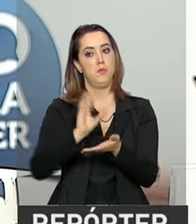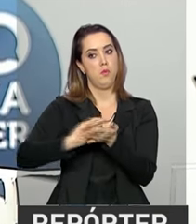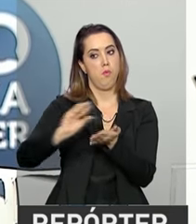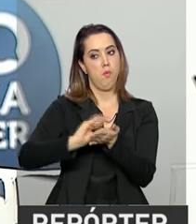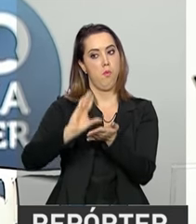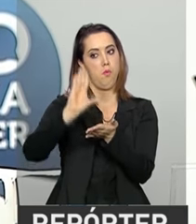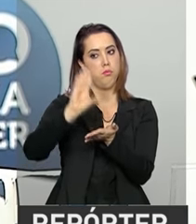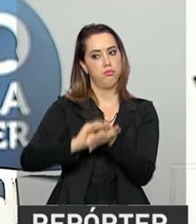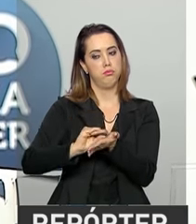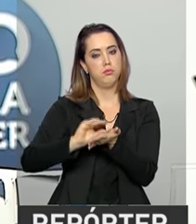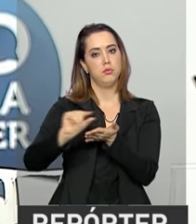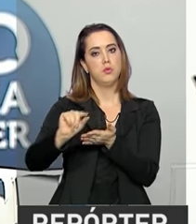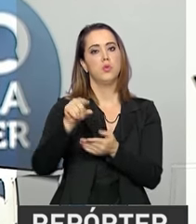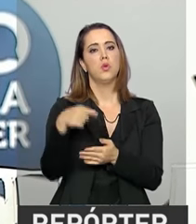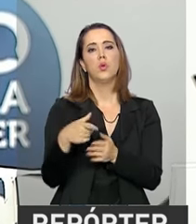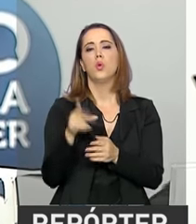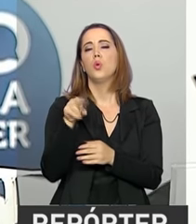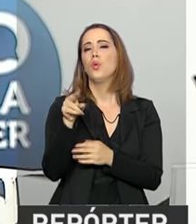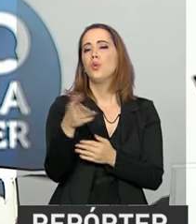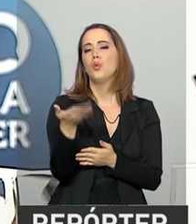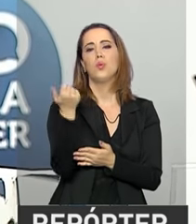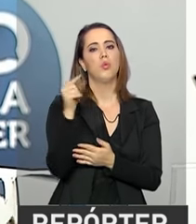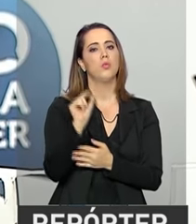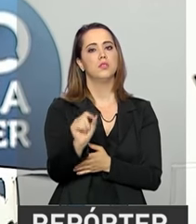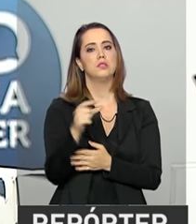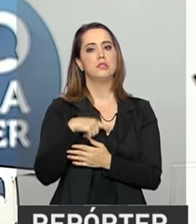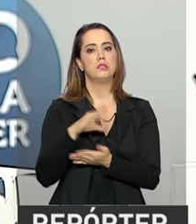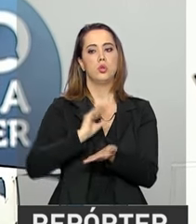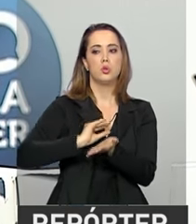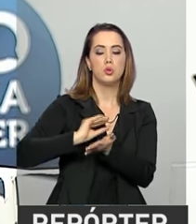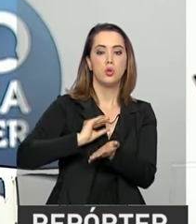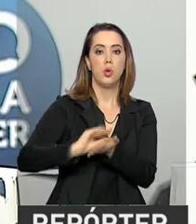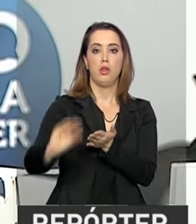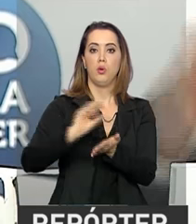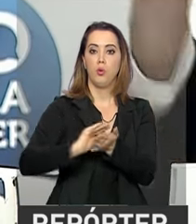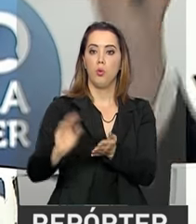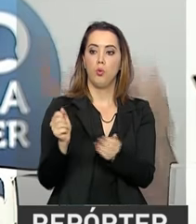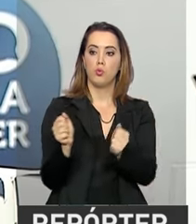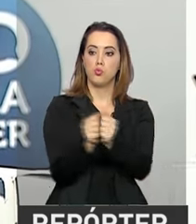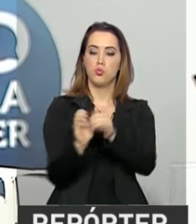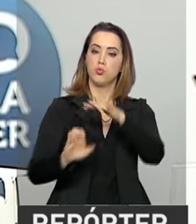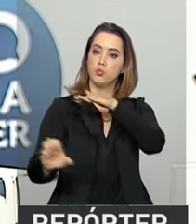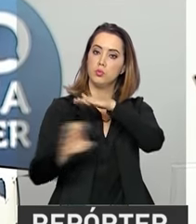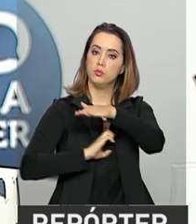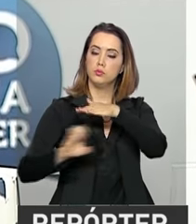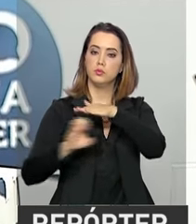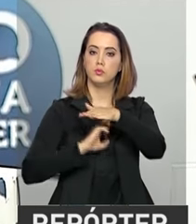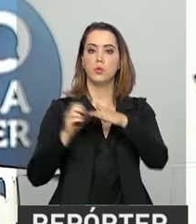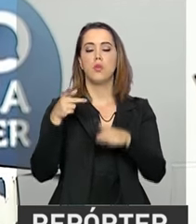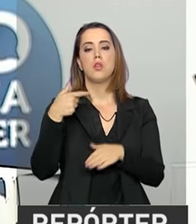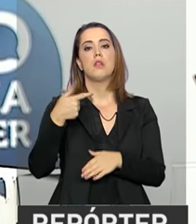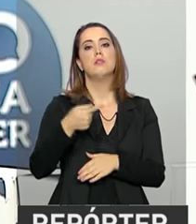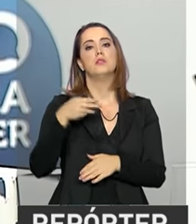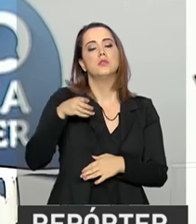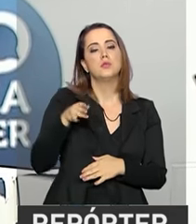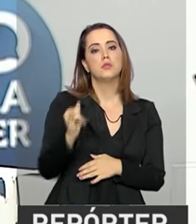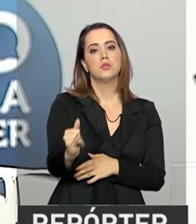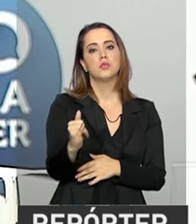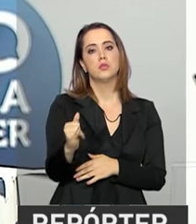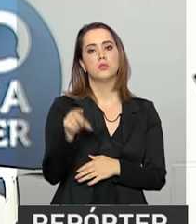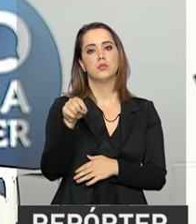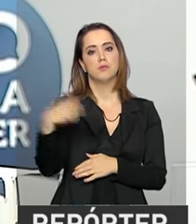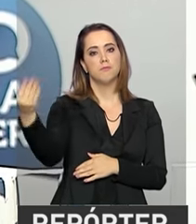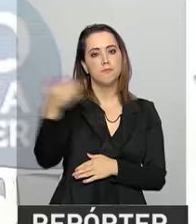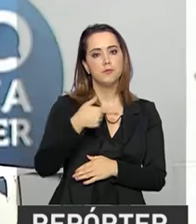na história dos Jogos Olímpicos se teve tanto recurso privado dos 7 bilhões os gastos em Arena 60%